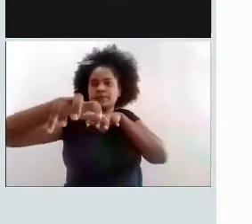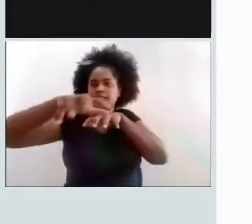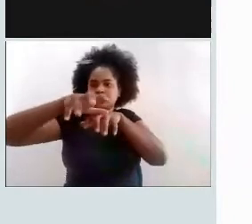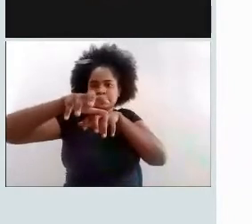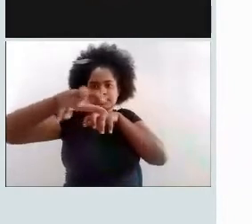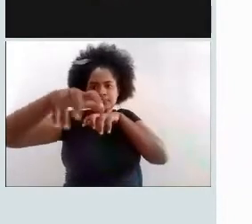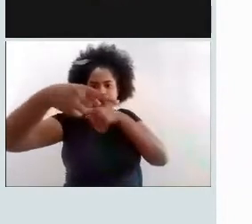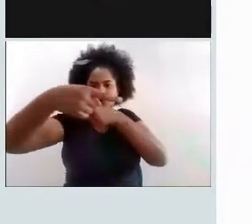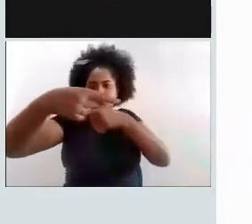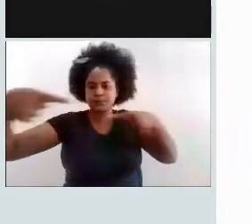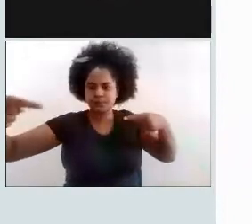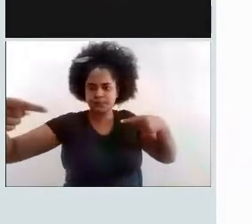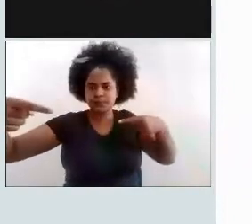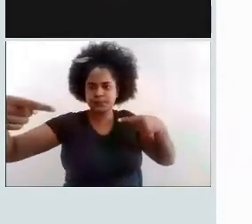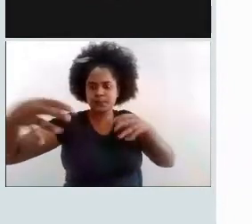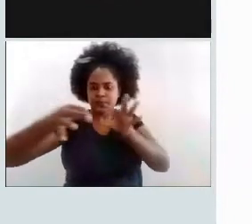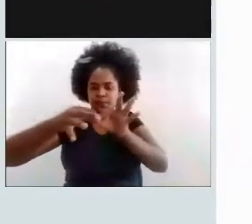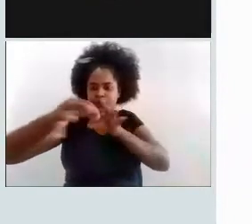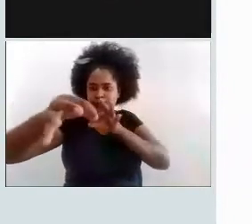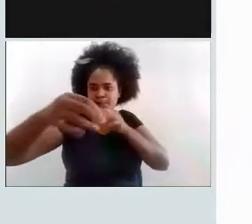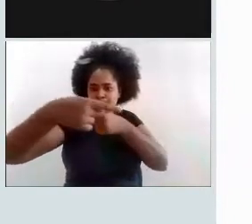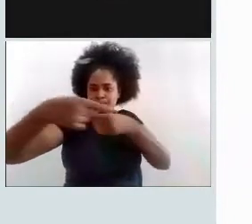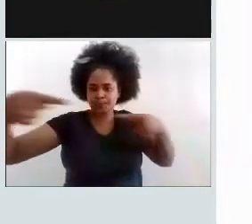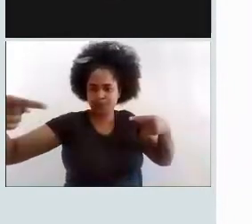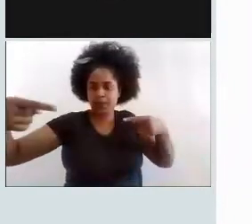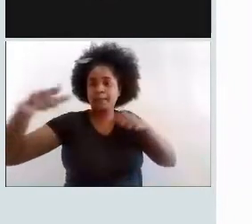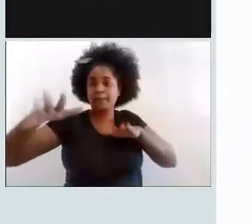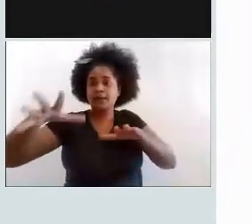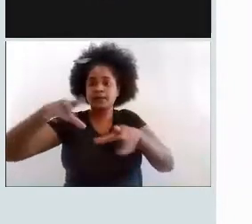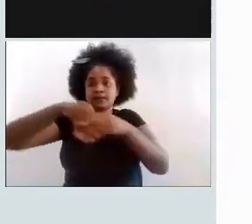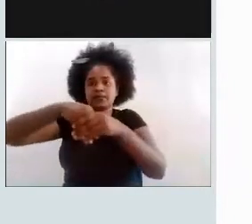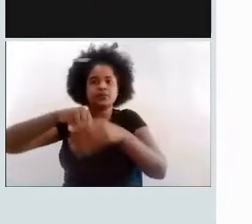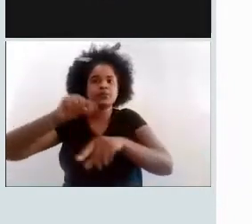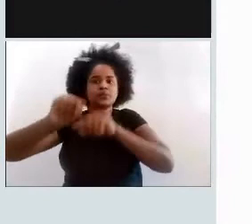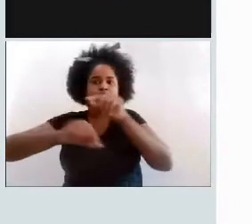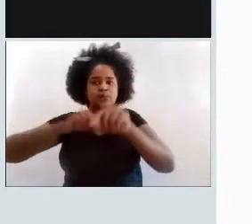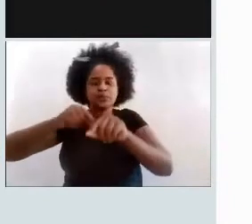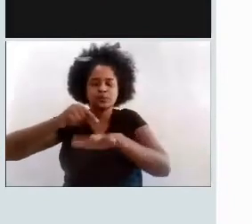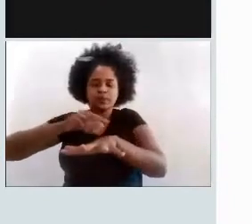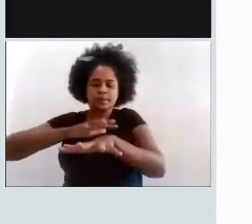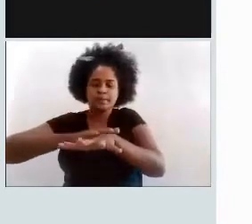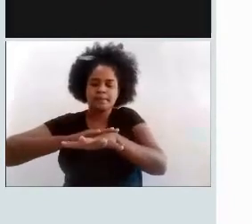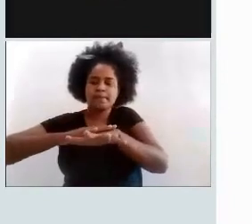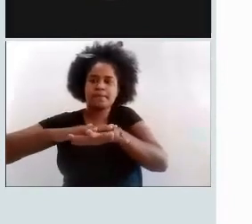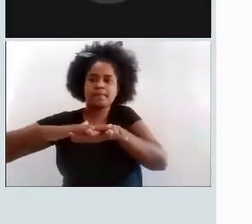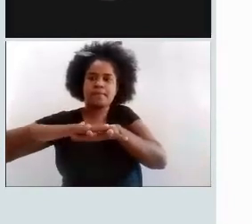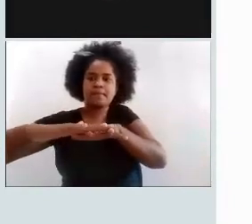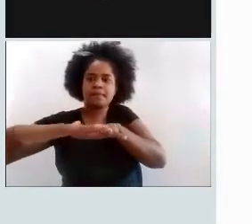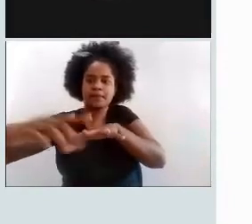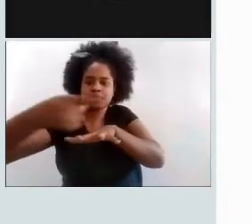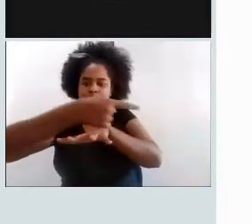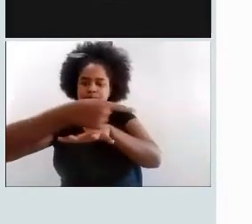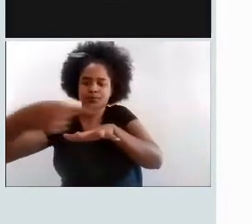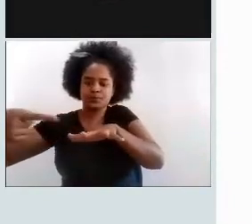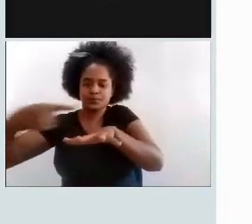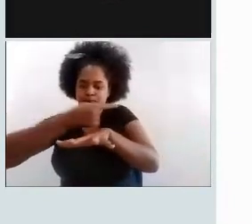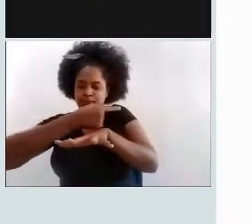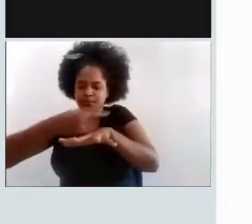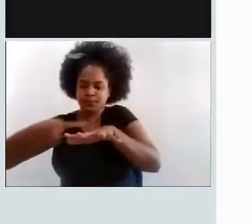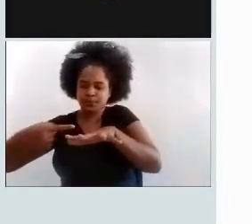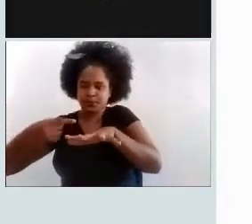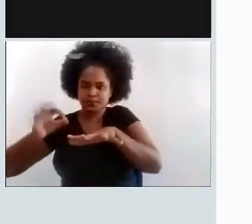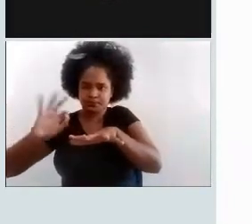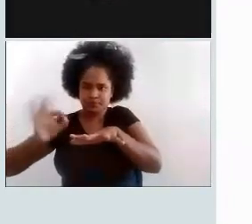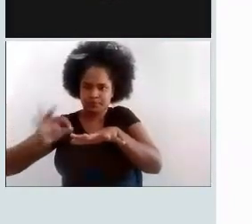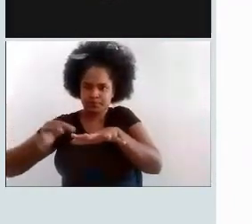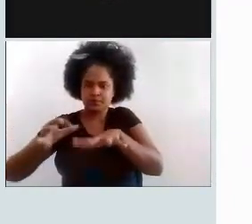conceito que vocês devem sempre ter em mente, certo? Eu coloquei bastante figura